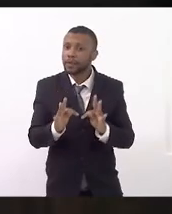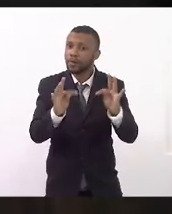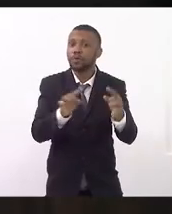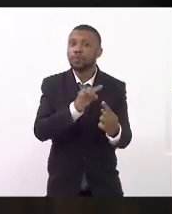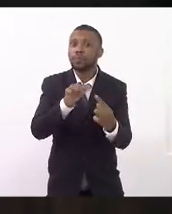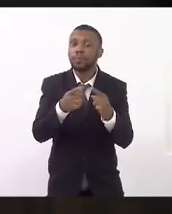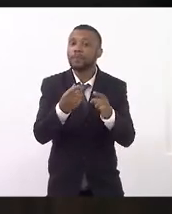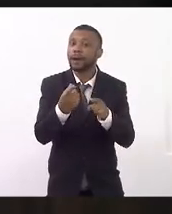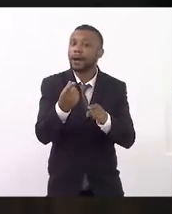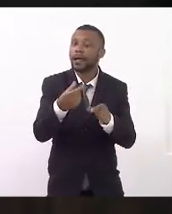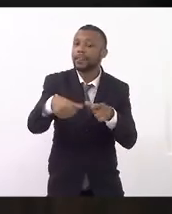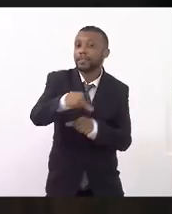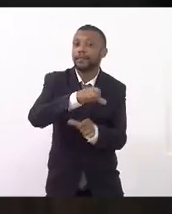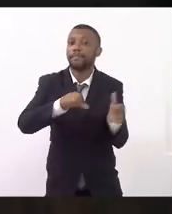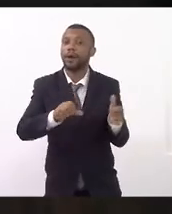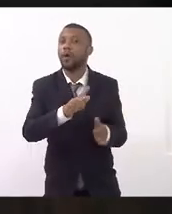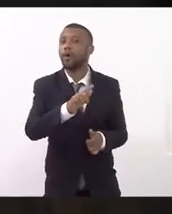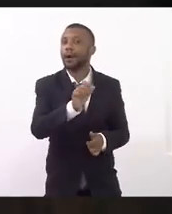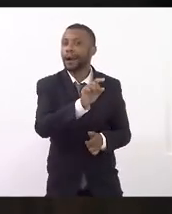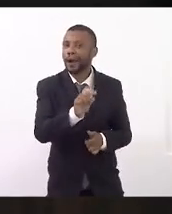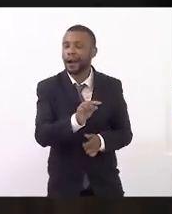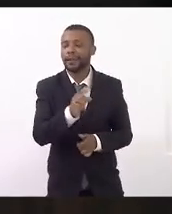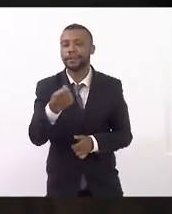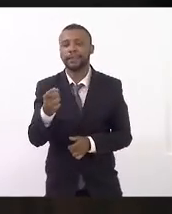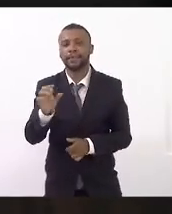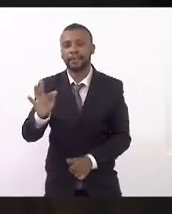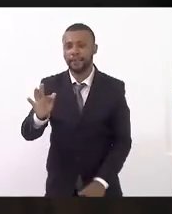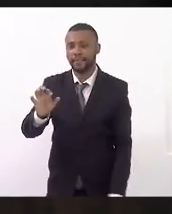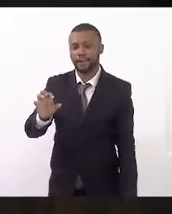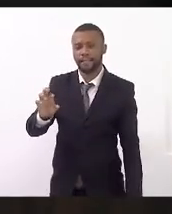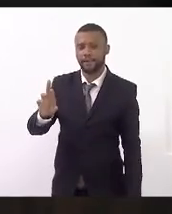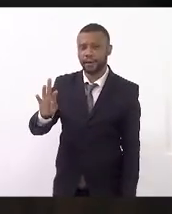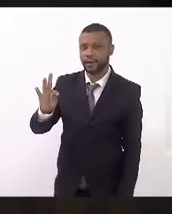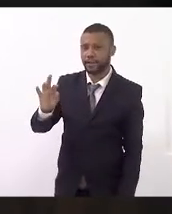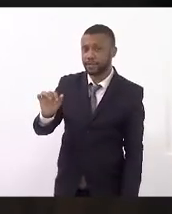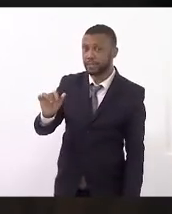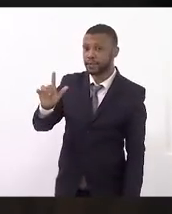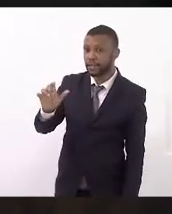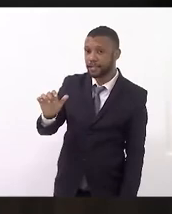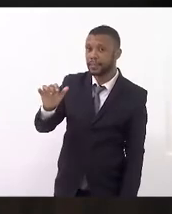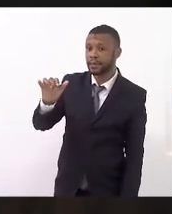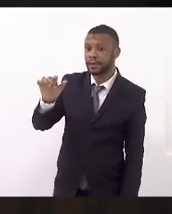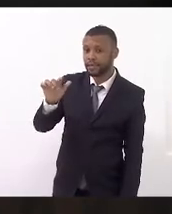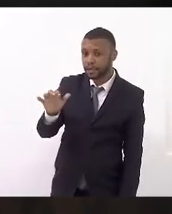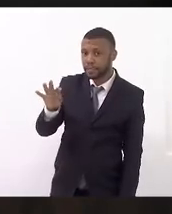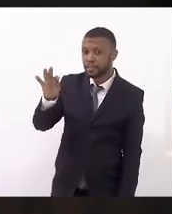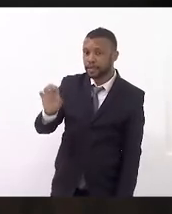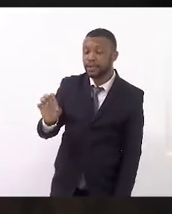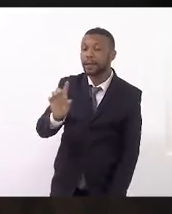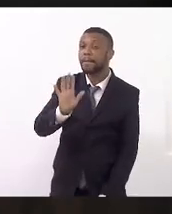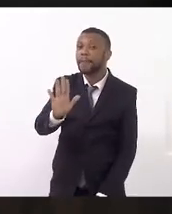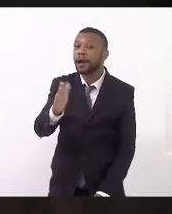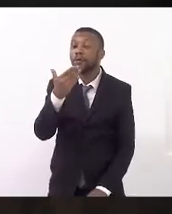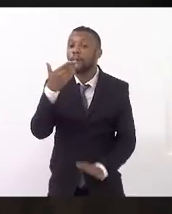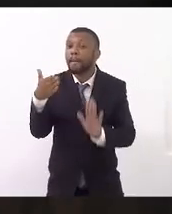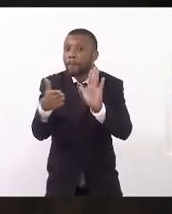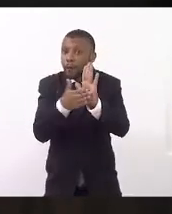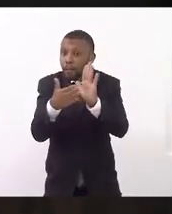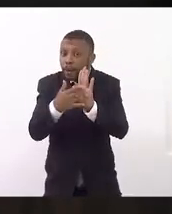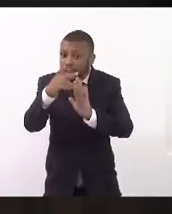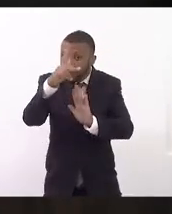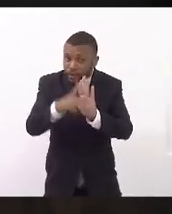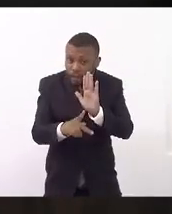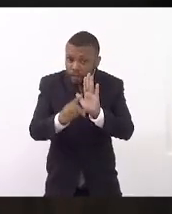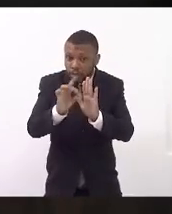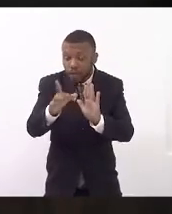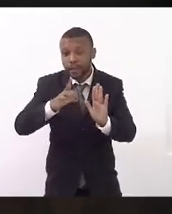gás em fertilizantes. Mas eu vou propor, deputado Luiz, que esse projeto só possa vir à pauta